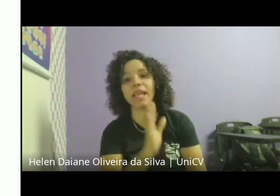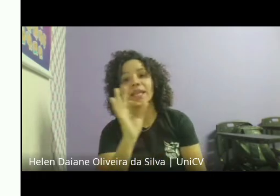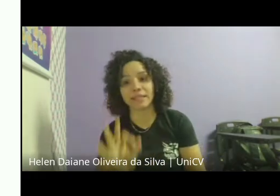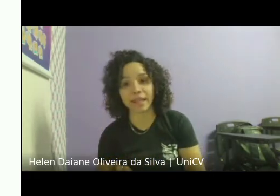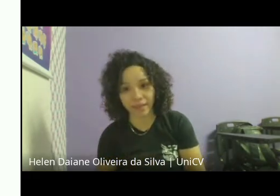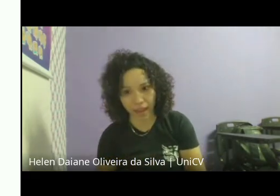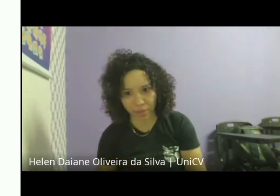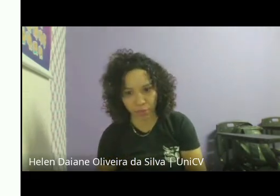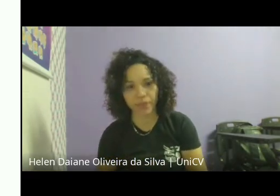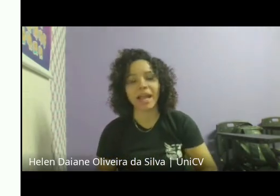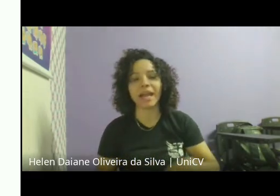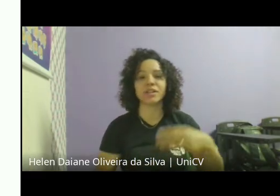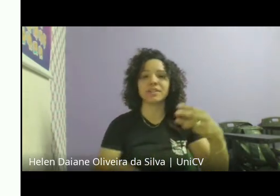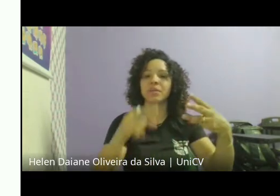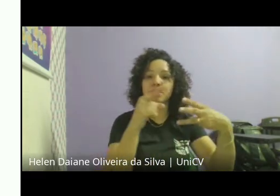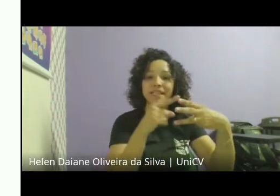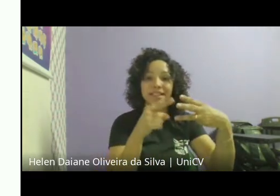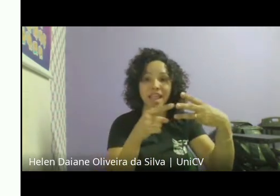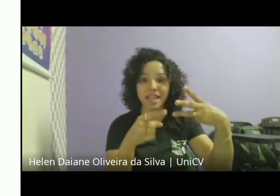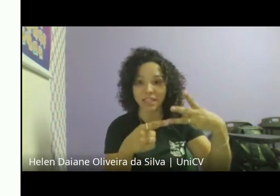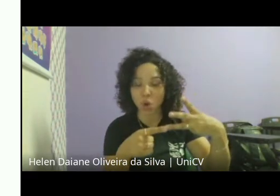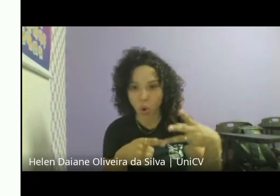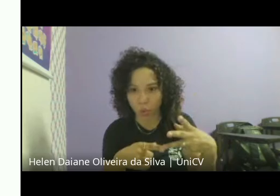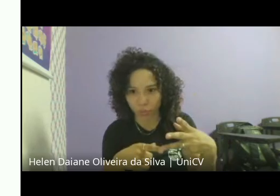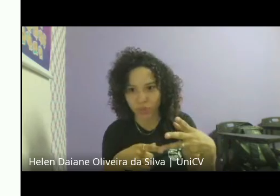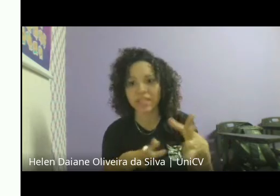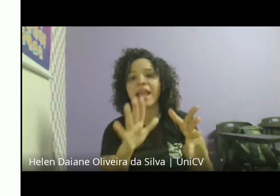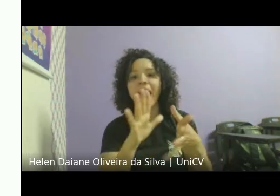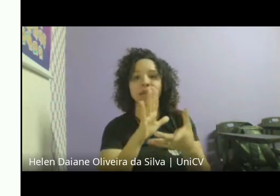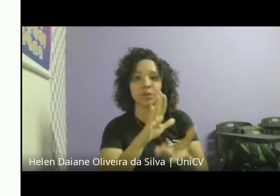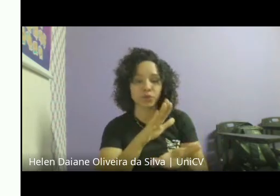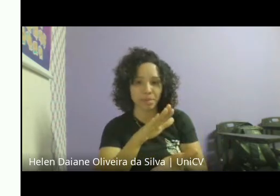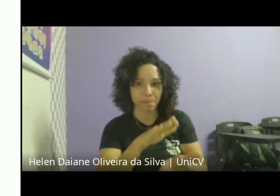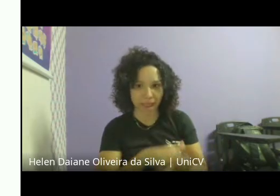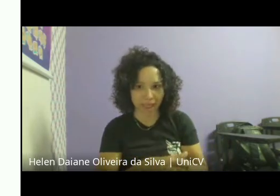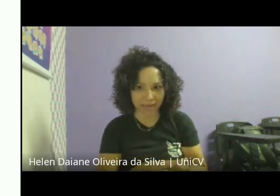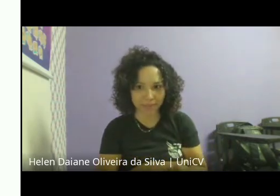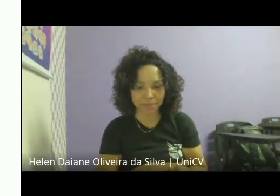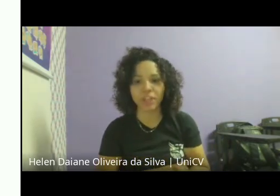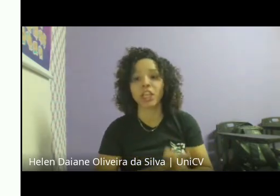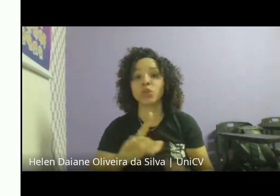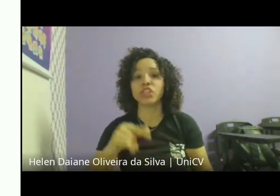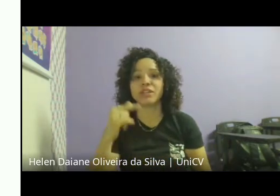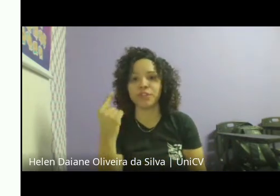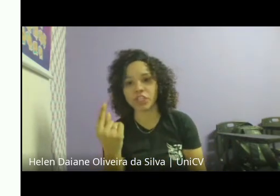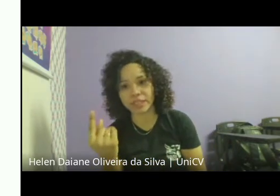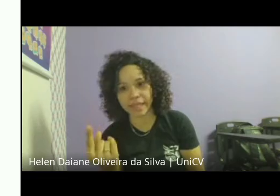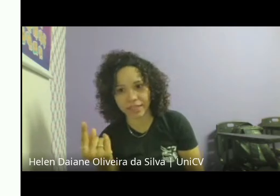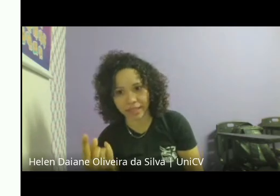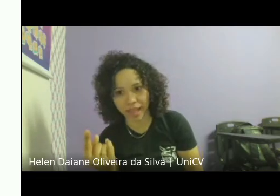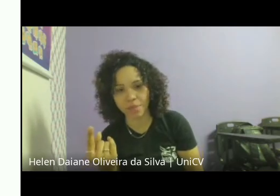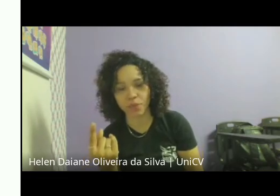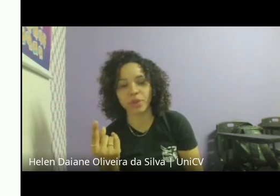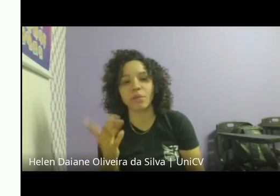vai ser setembro. Aí nós teremos mais 3 encontros, aí a professora para. No dia